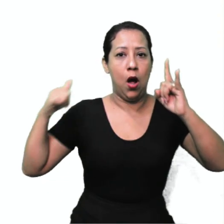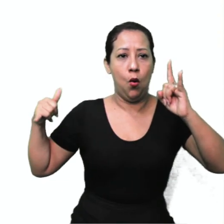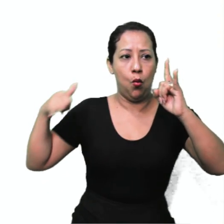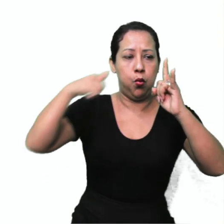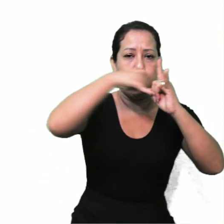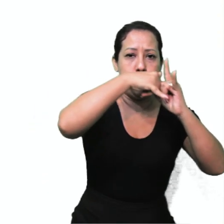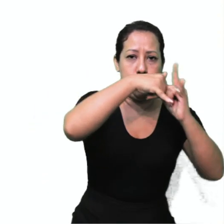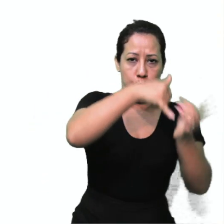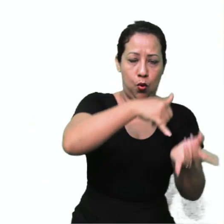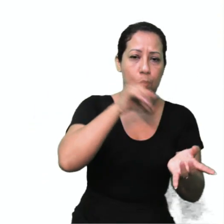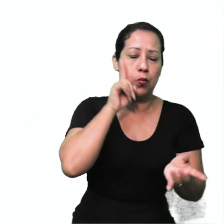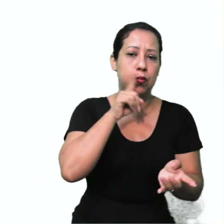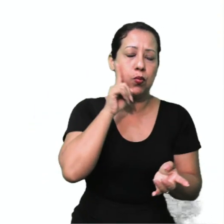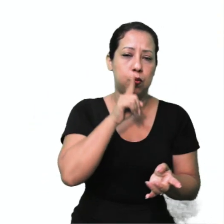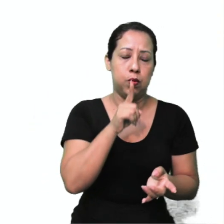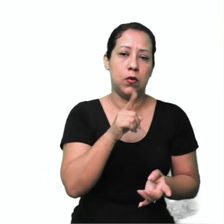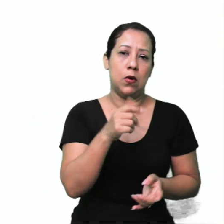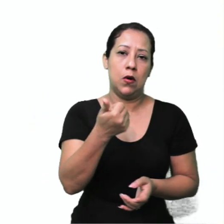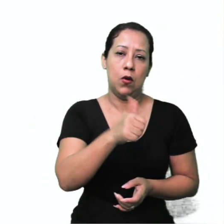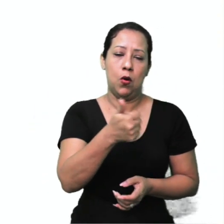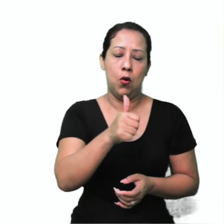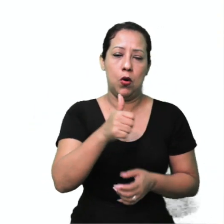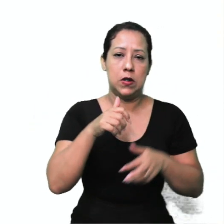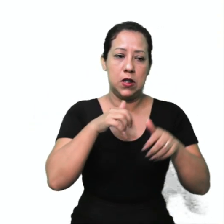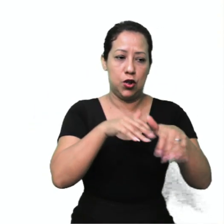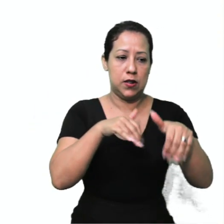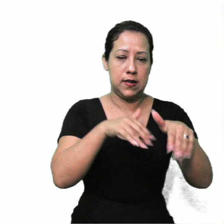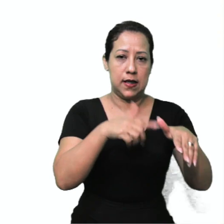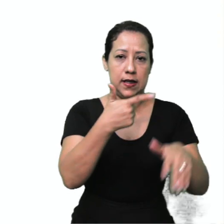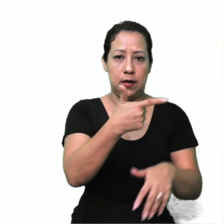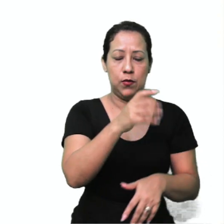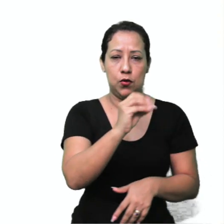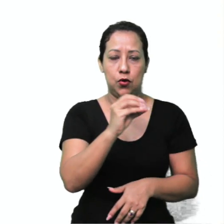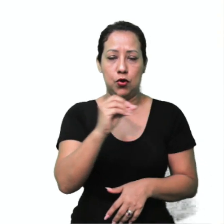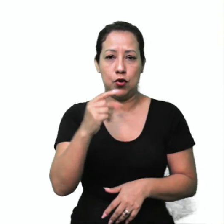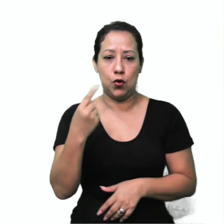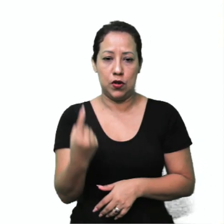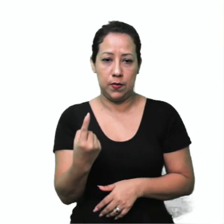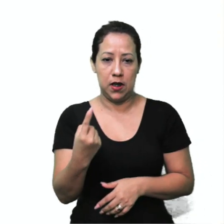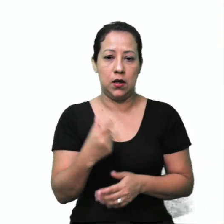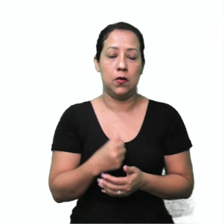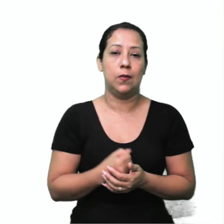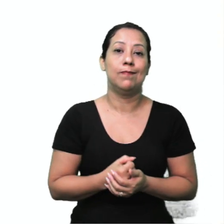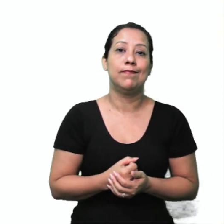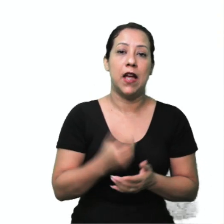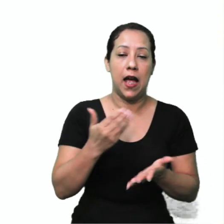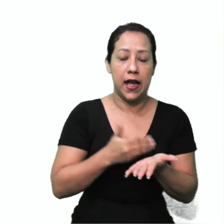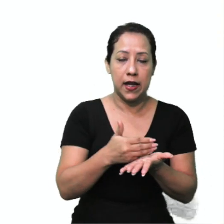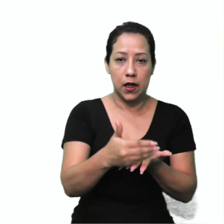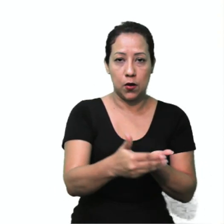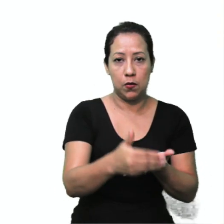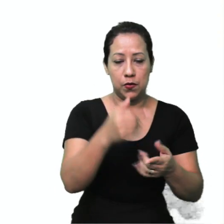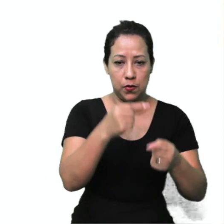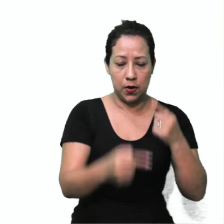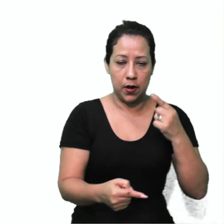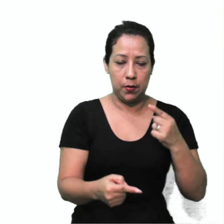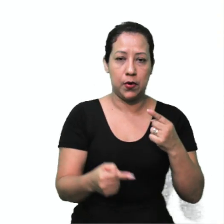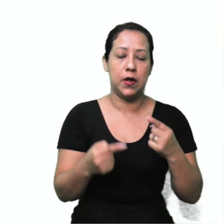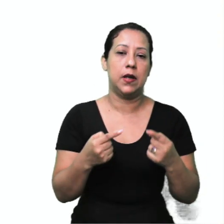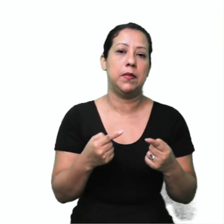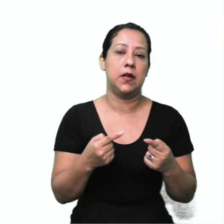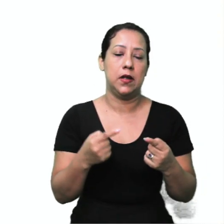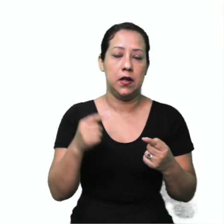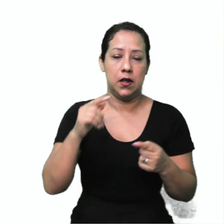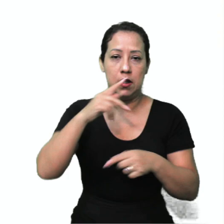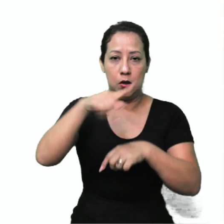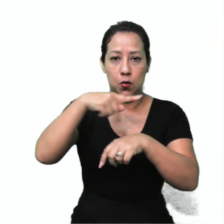vêm sendo mais rigorosos na concessão de vistos de entrada a latinos, americanos, africanos e asiáticos que desejem